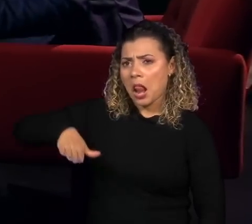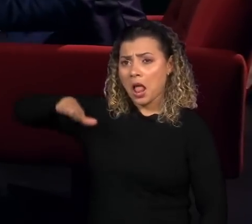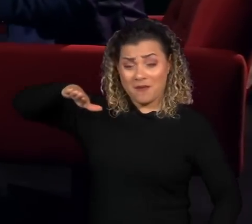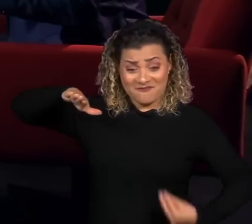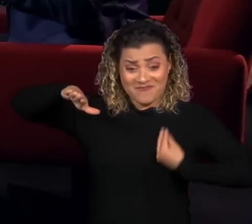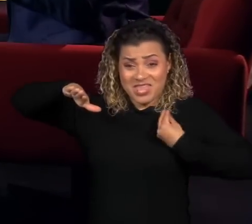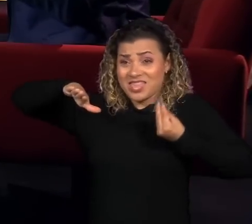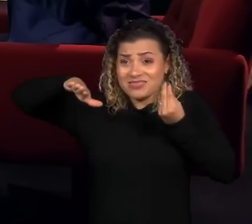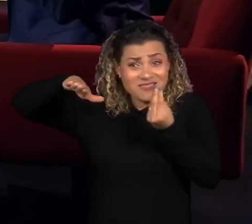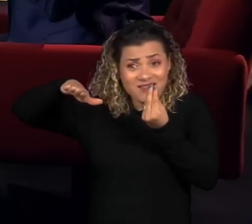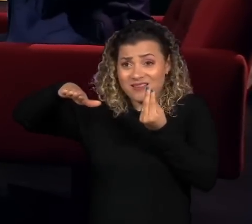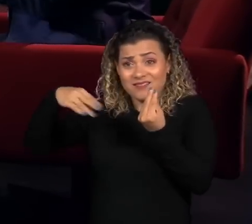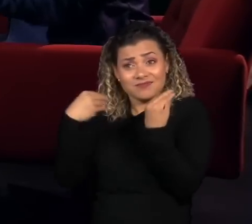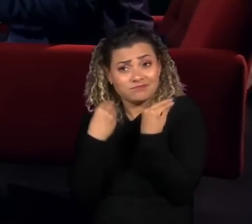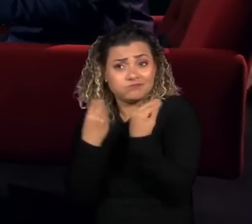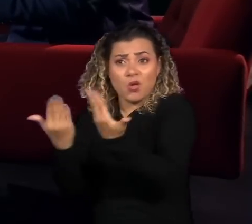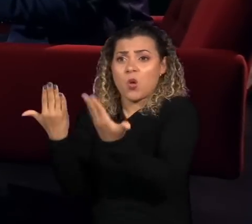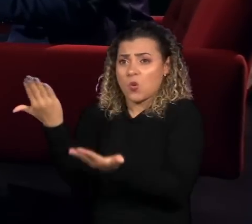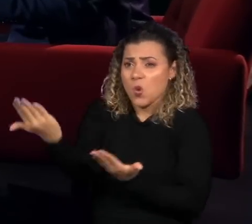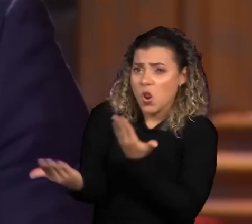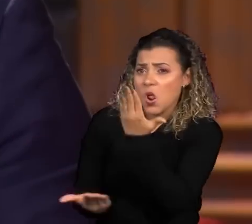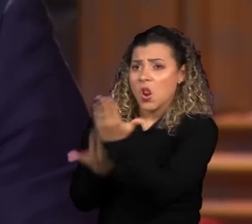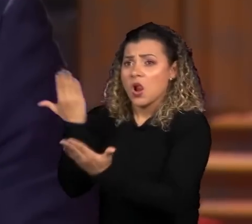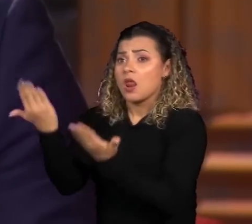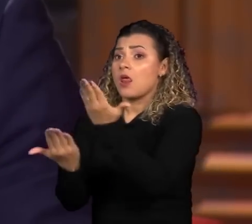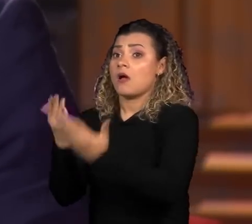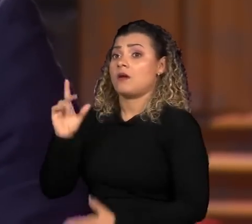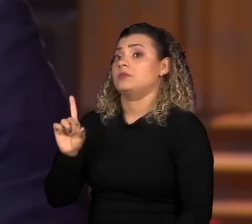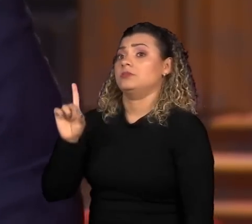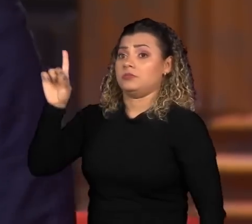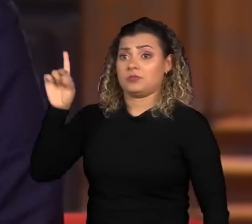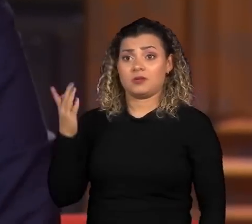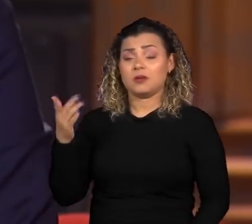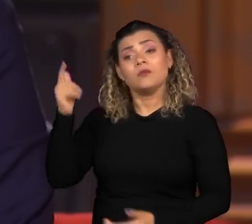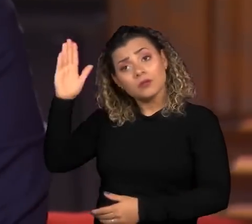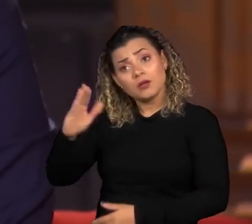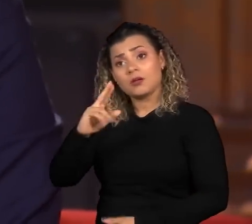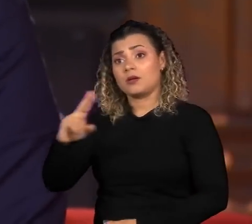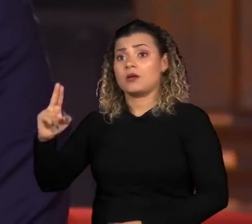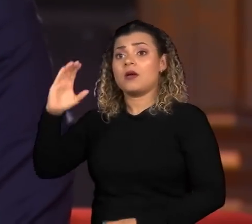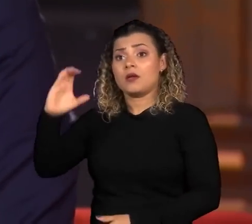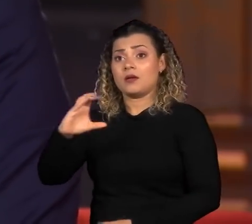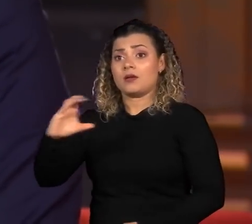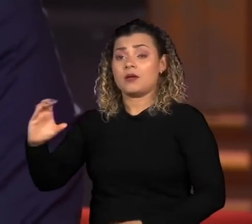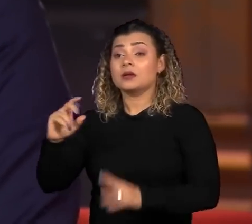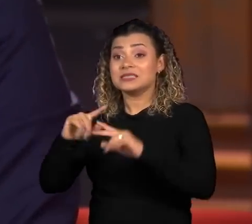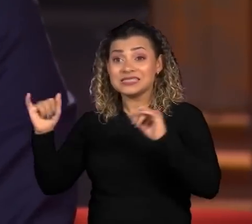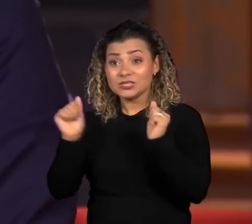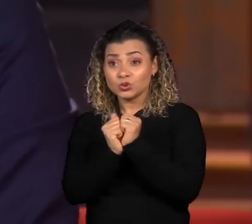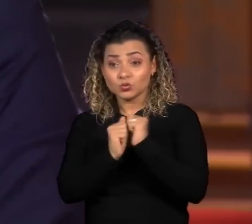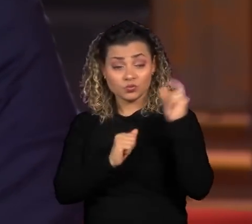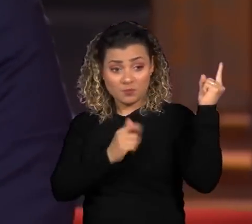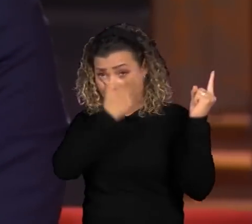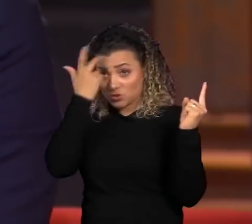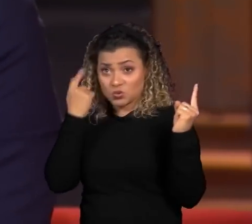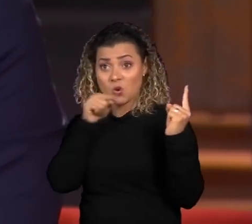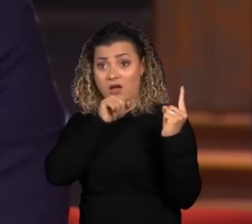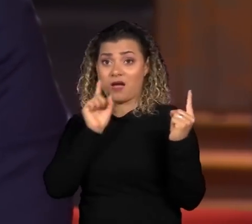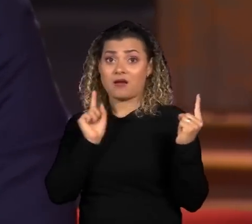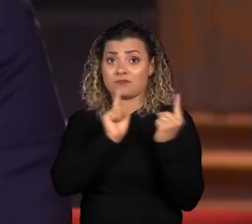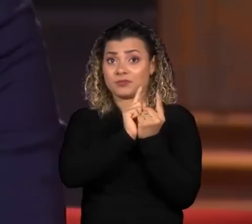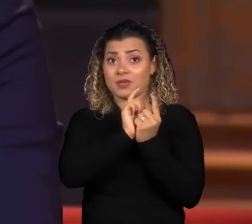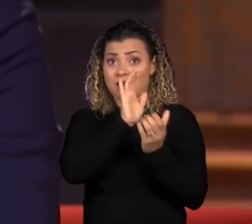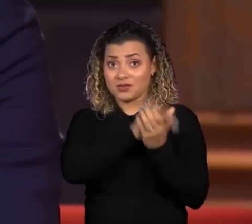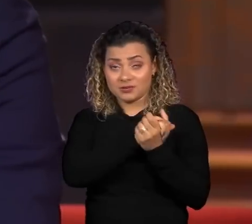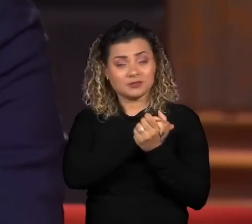entregue ao meu sacerdócio que alguém perto de mim ia ficar infeliz. Seria muito difícil